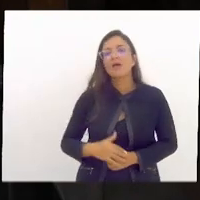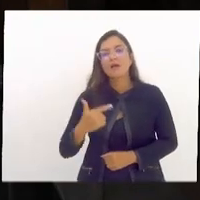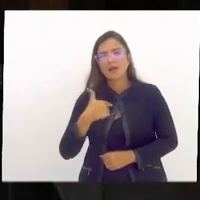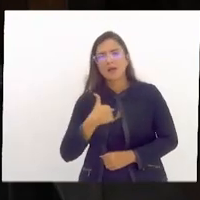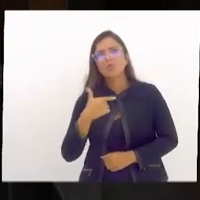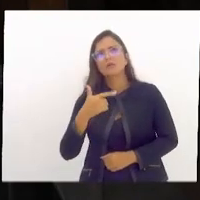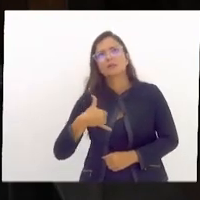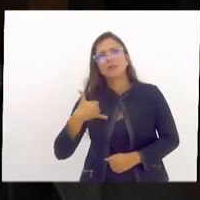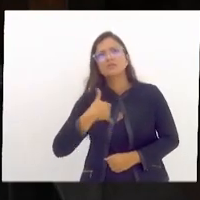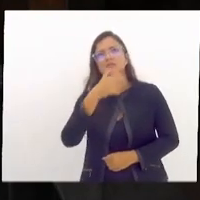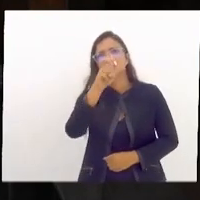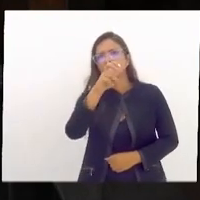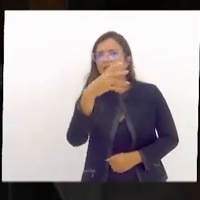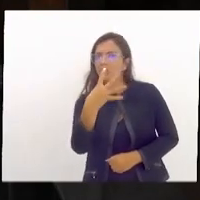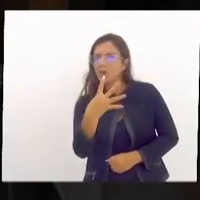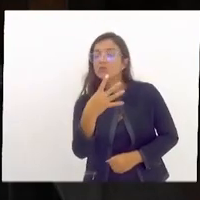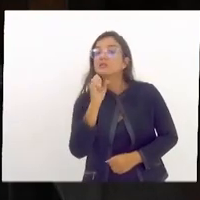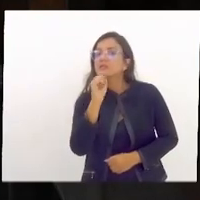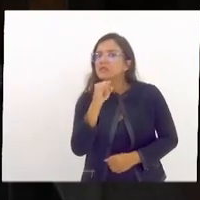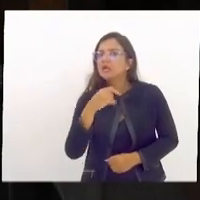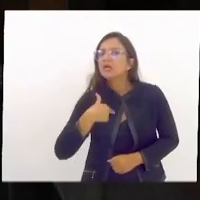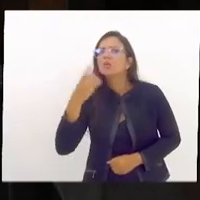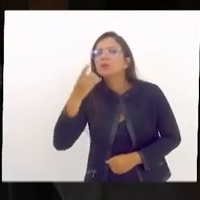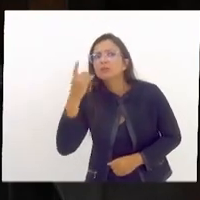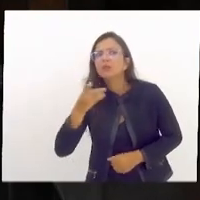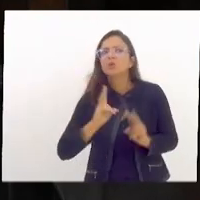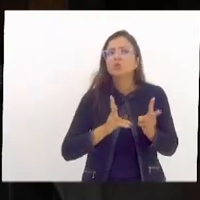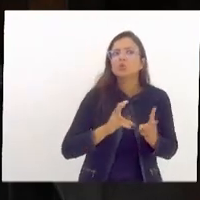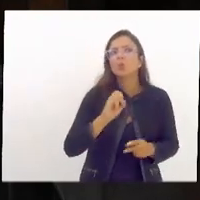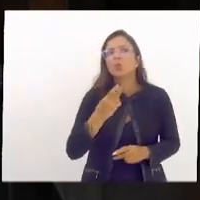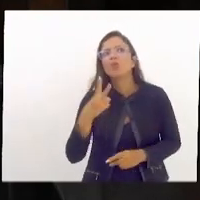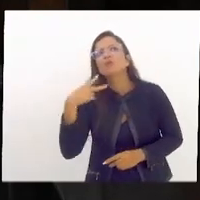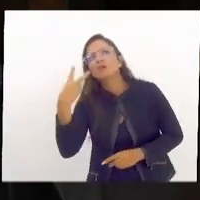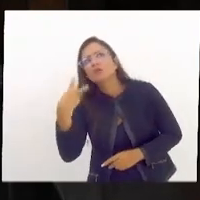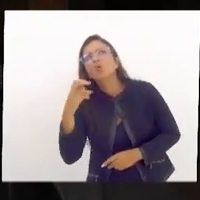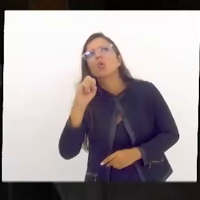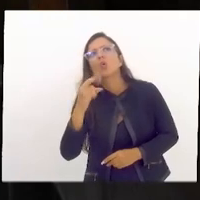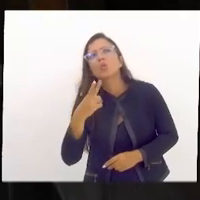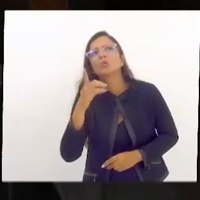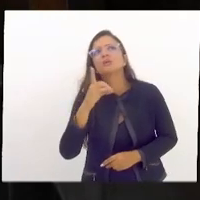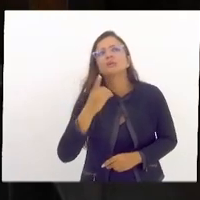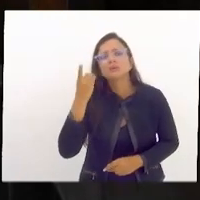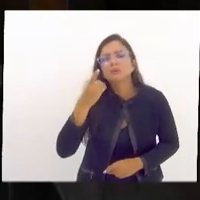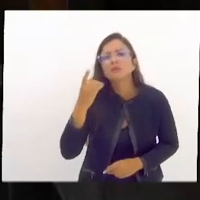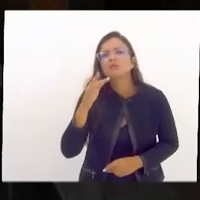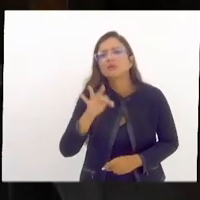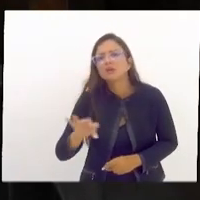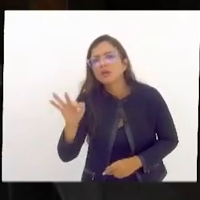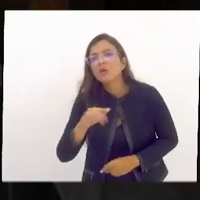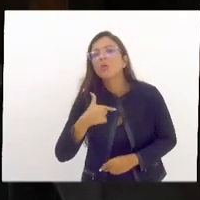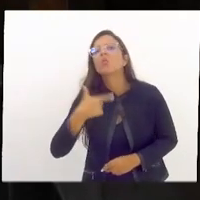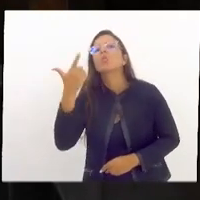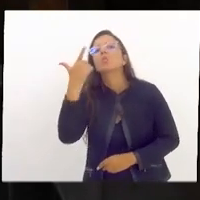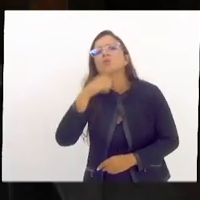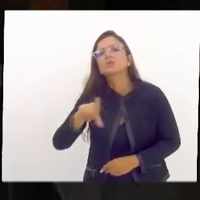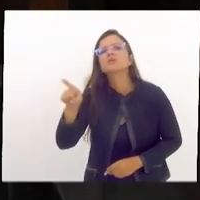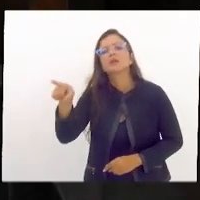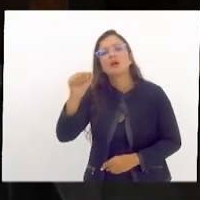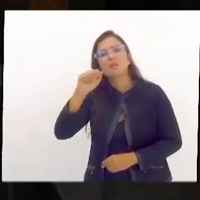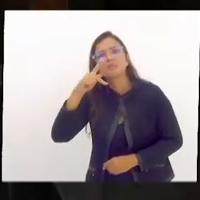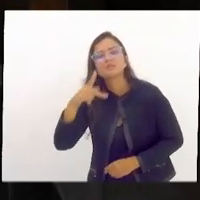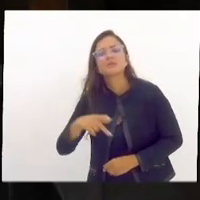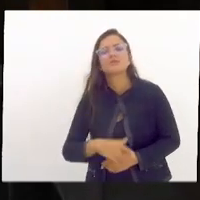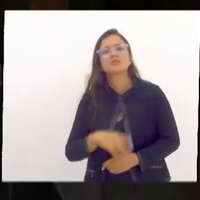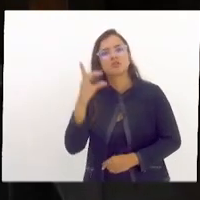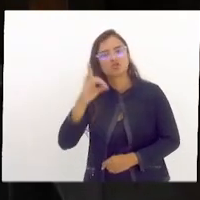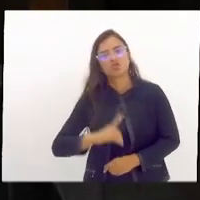54 anos. Se continuo deputado, ou se viro vereador, ou se viro deputado federal, continuo tendo direito a essa aposentadoria de acordo